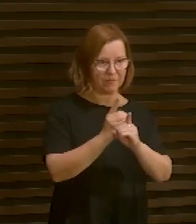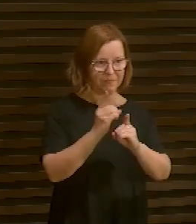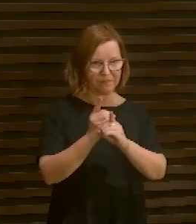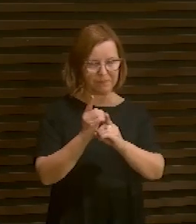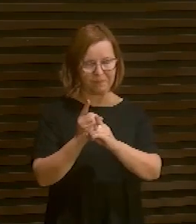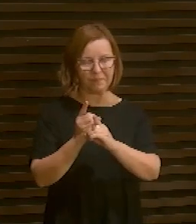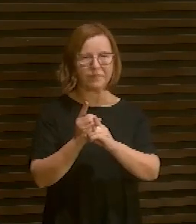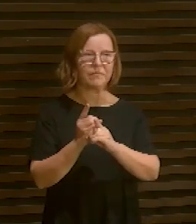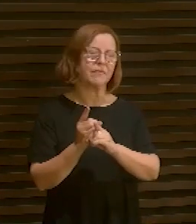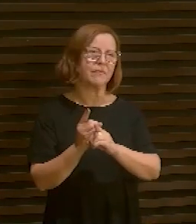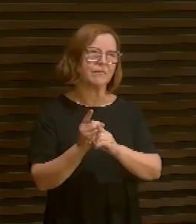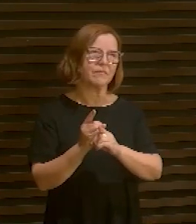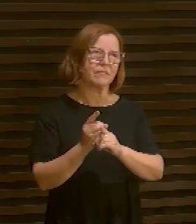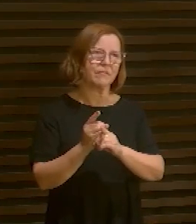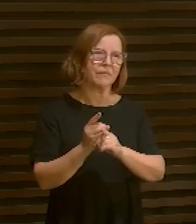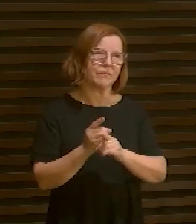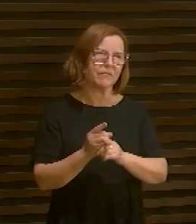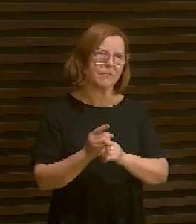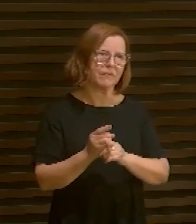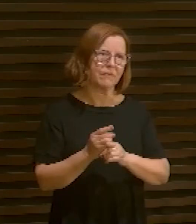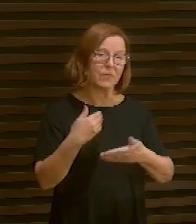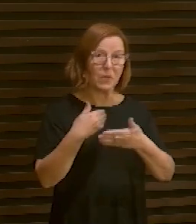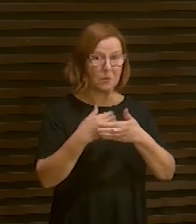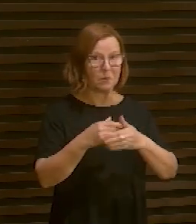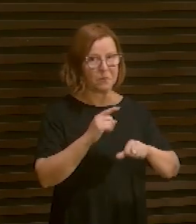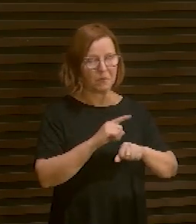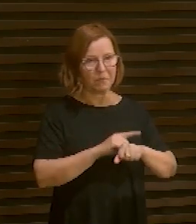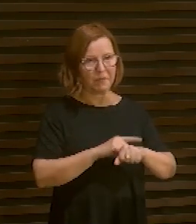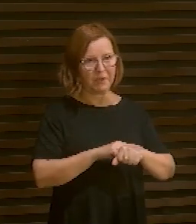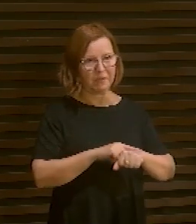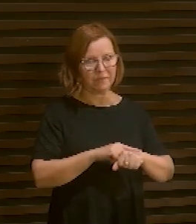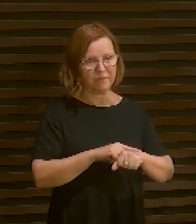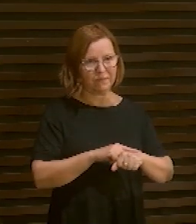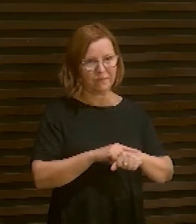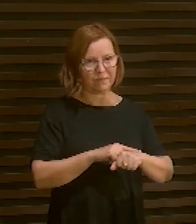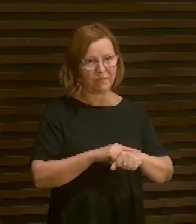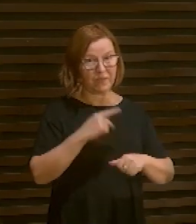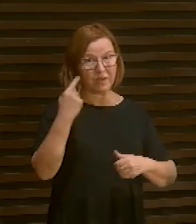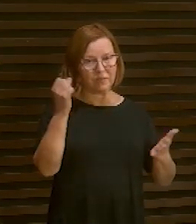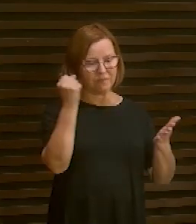discípulos, bem próximo ao momento da sua